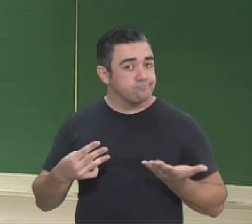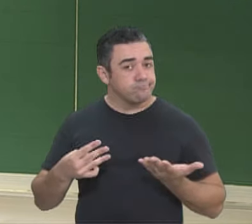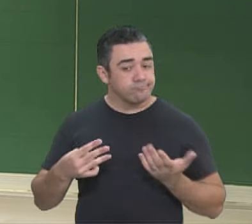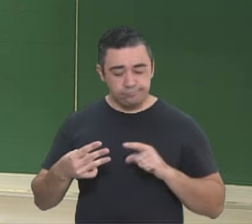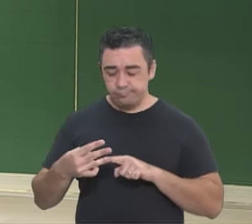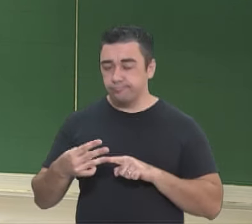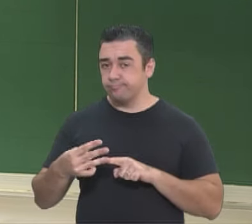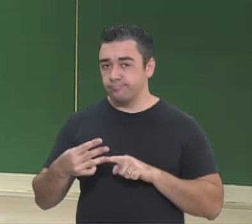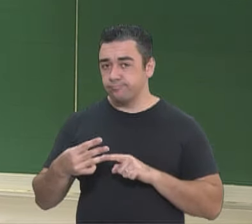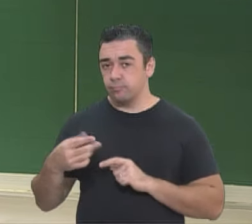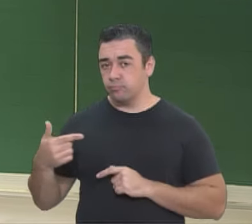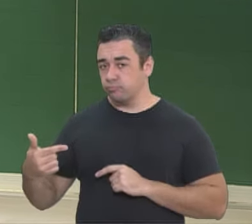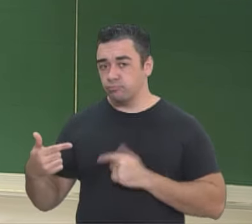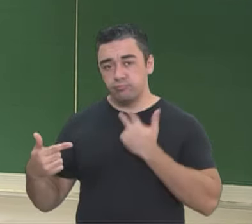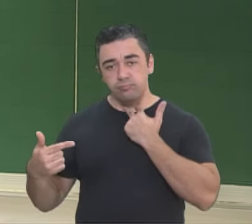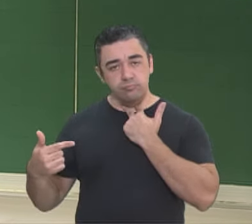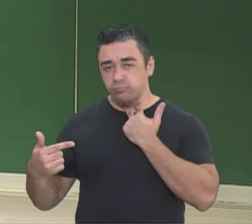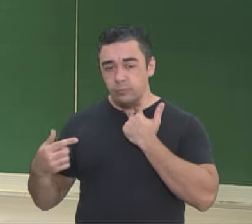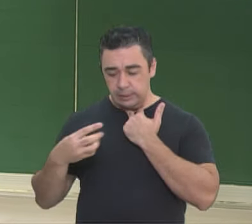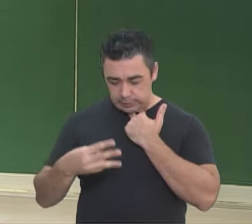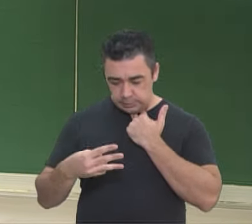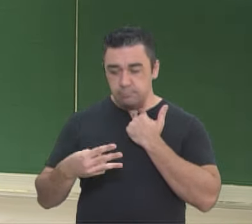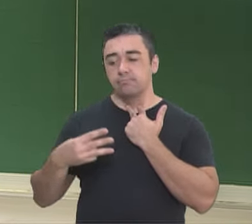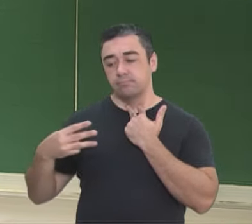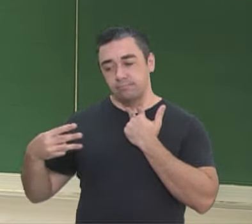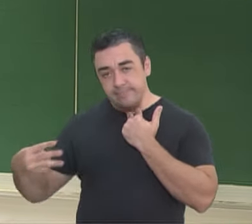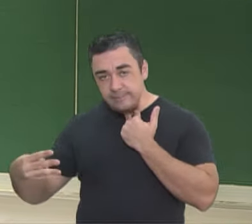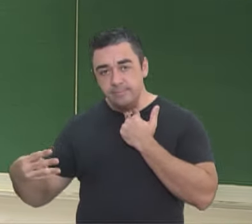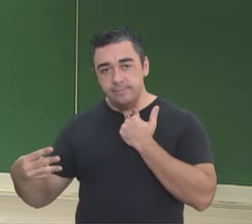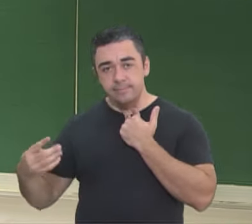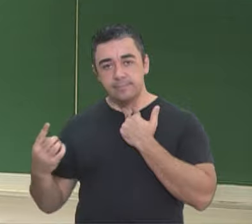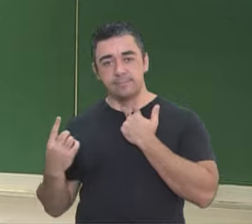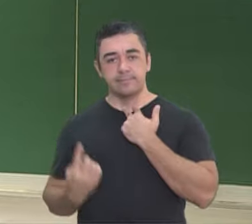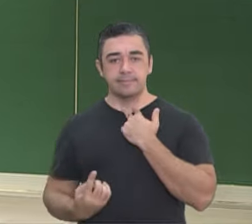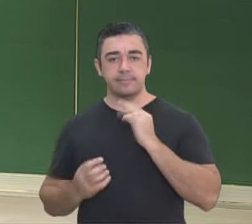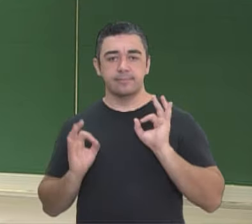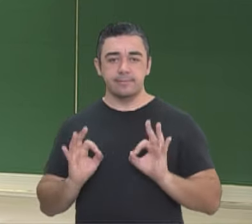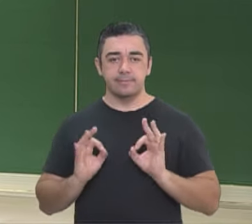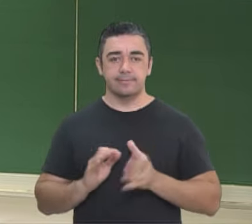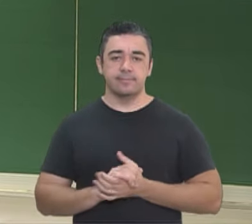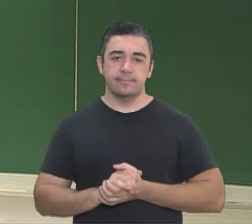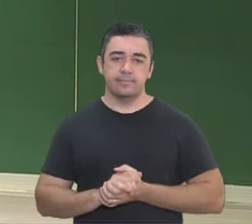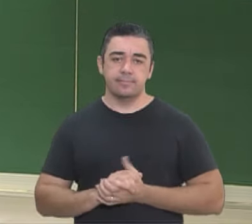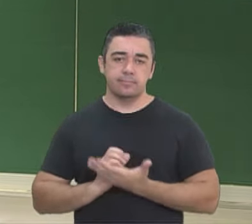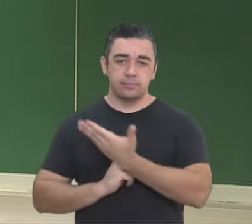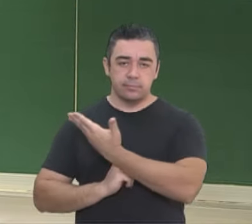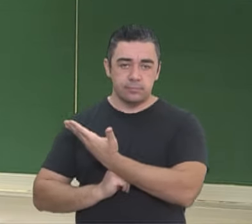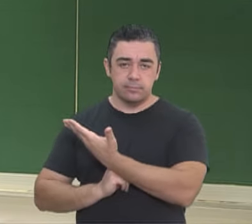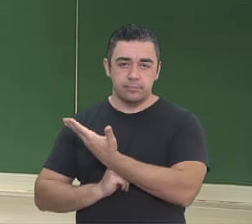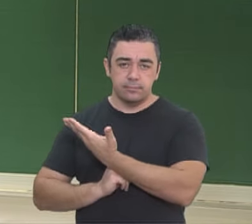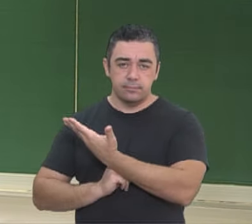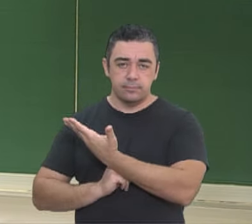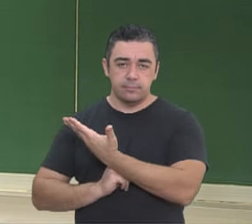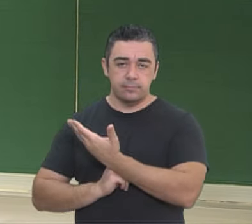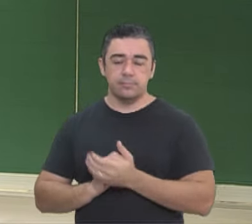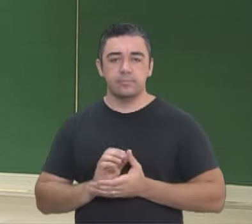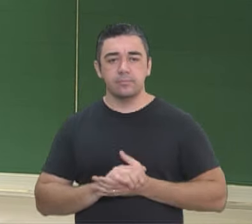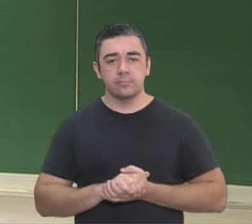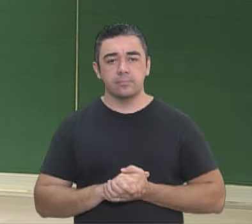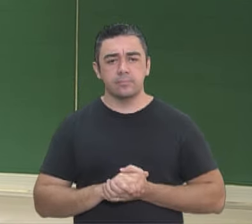Ó, 3 só dá para dividir por ele mesmo, porque ele é um número primo. Então, tá aqui, ó. 3 dividido por 3 dá